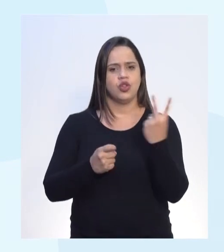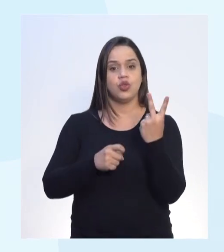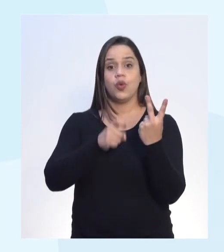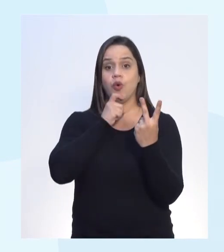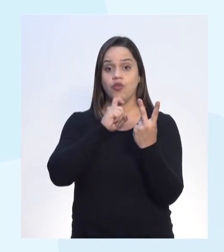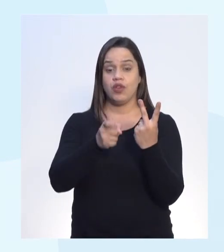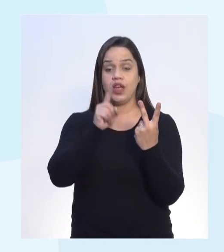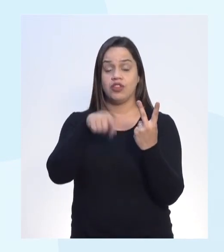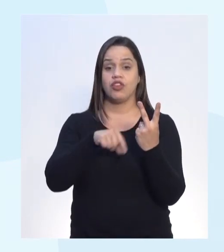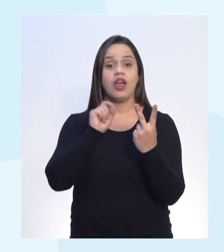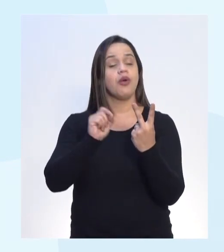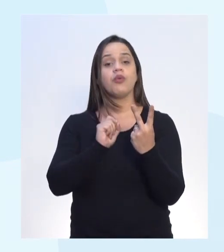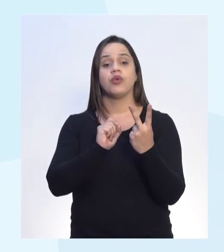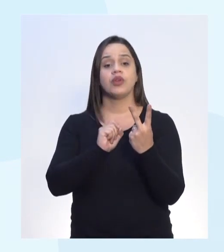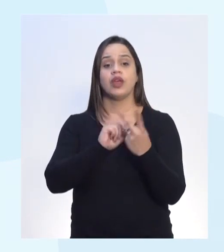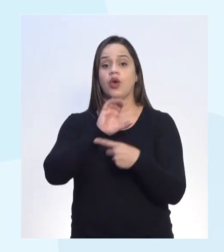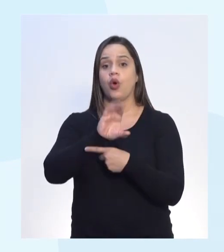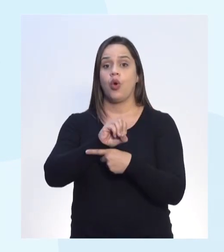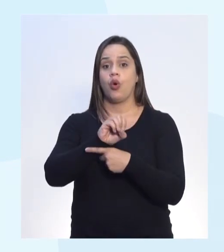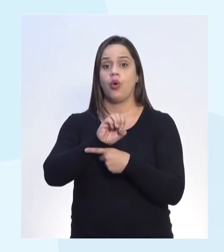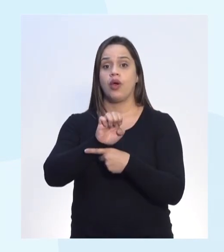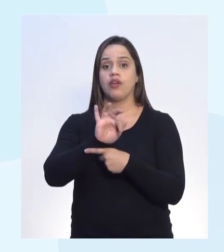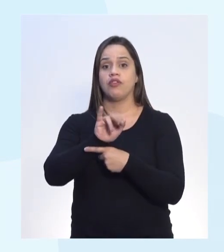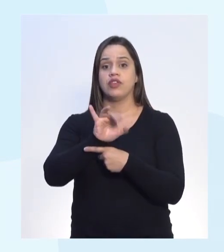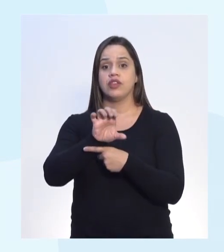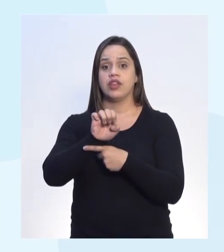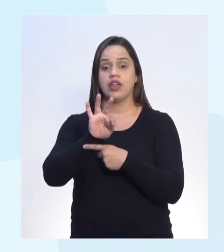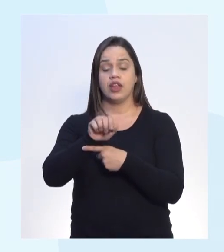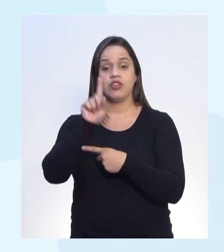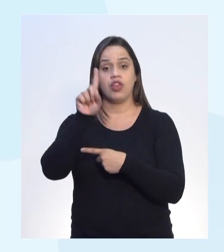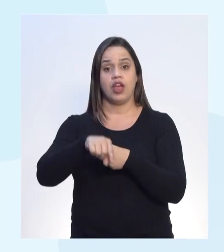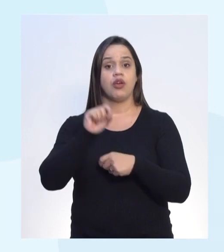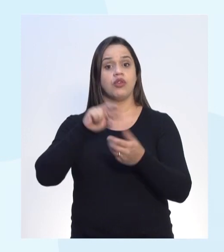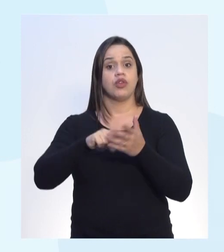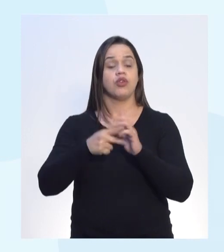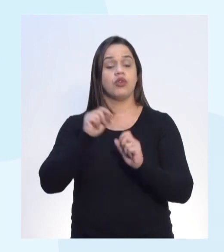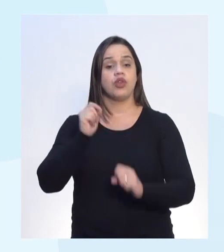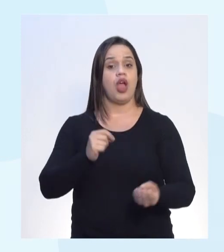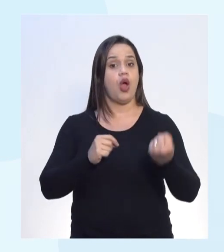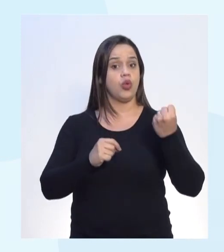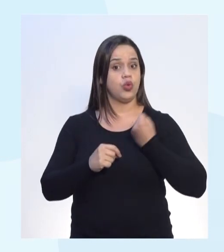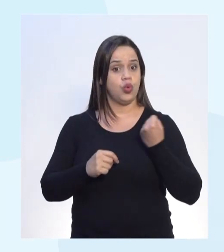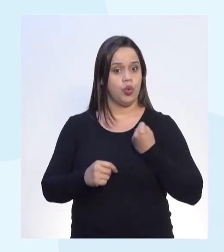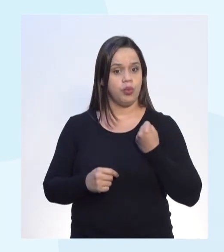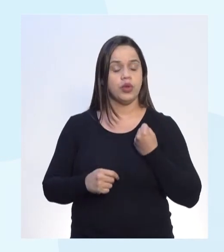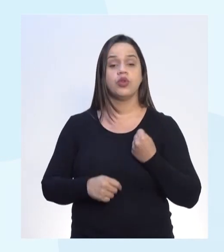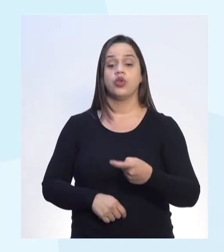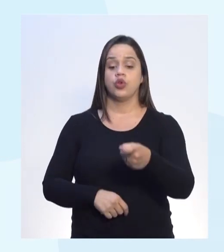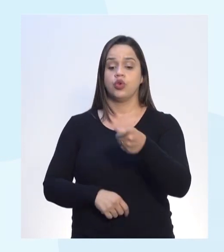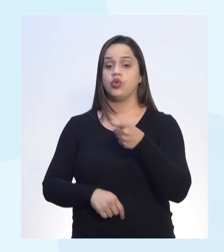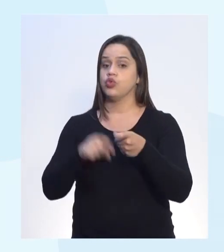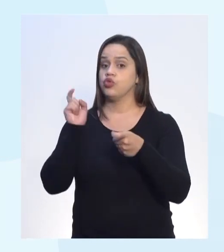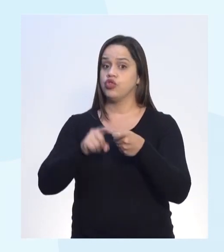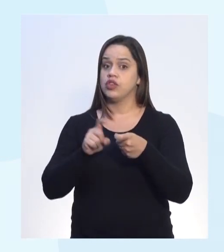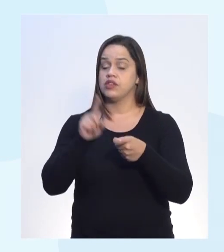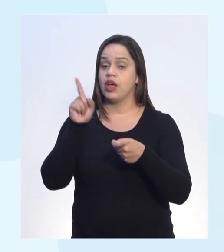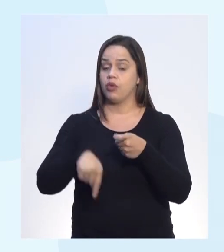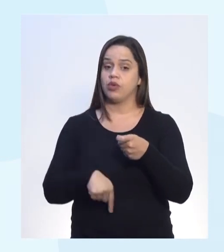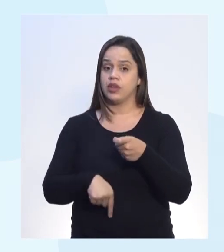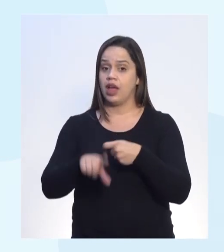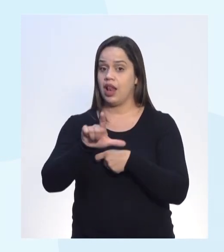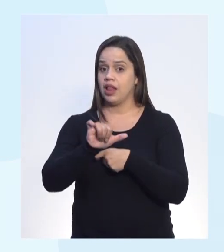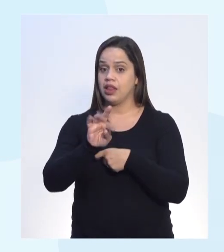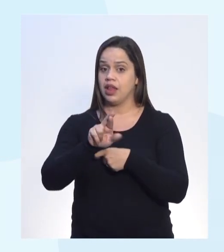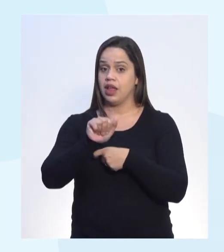ele é o coeficiente, tá? Pois ele corresponde à parte numérica. E o x é a parte literal, também conhecida